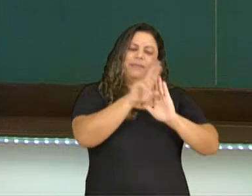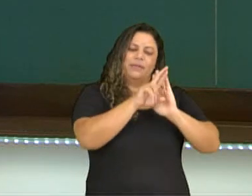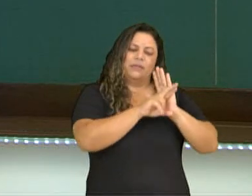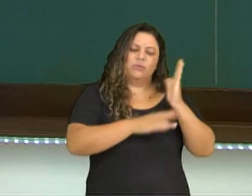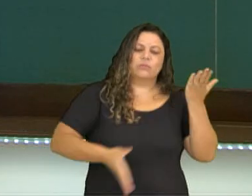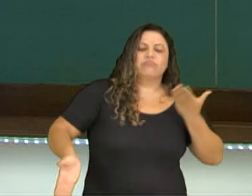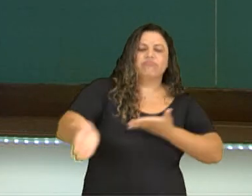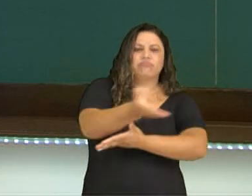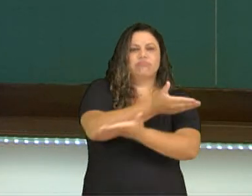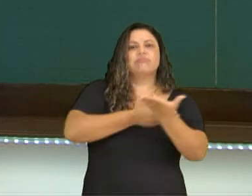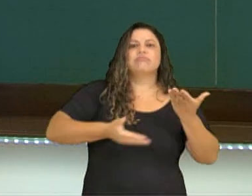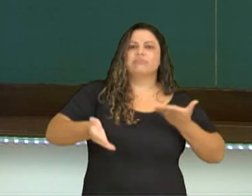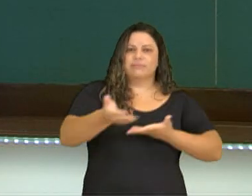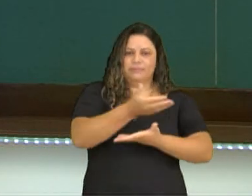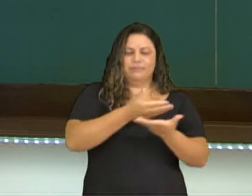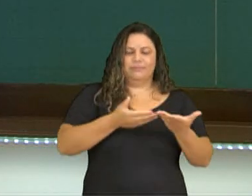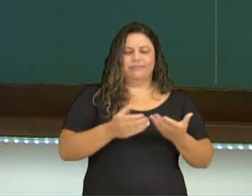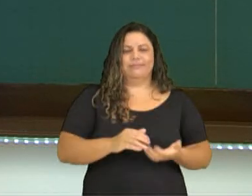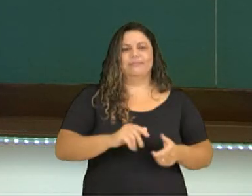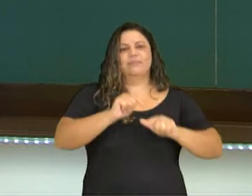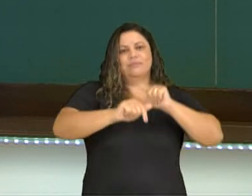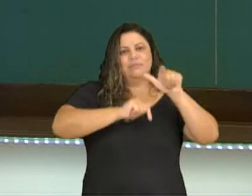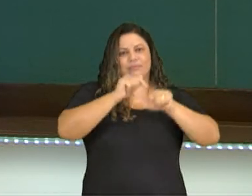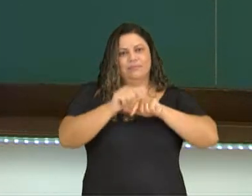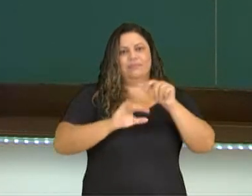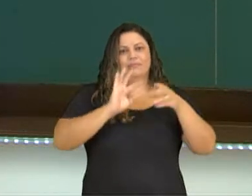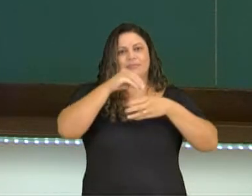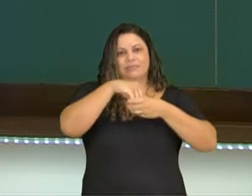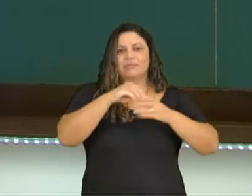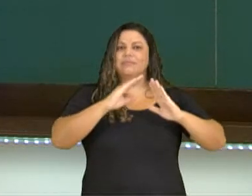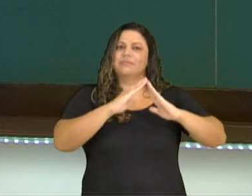contribuir e colaborar nos afazeres domésticos. Muito bem.